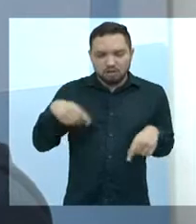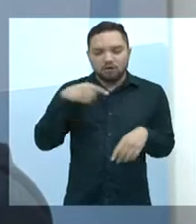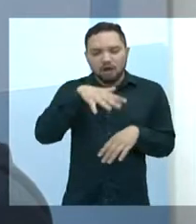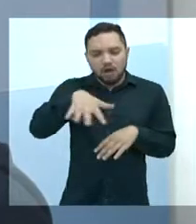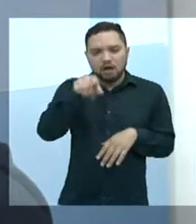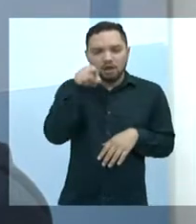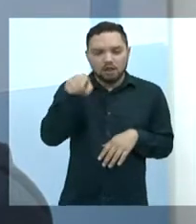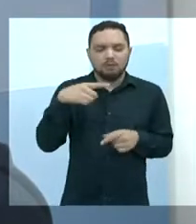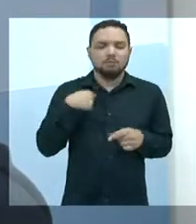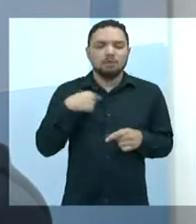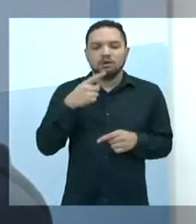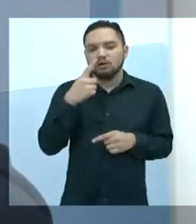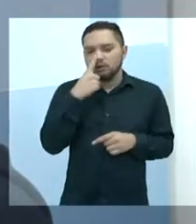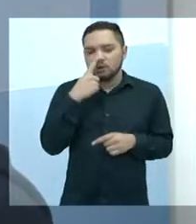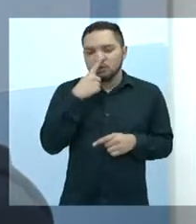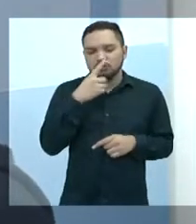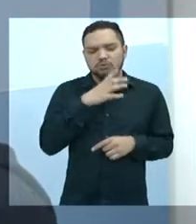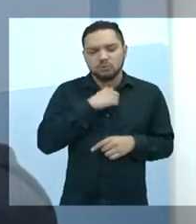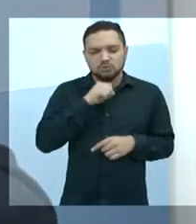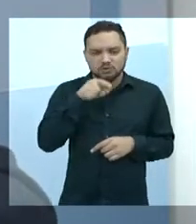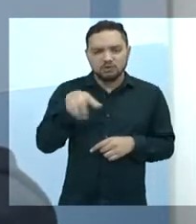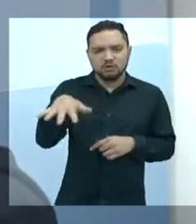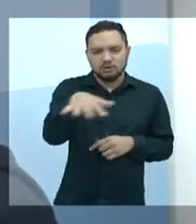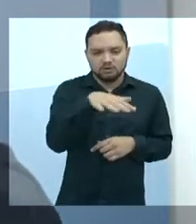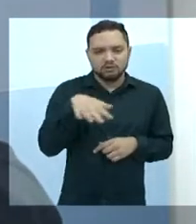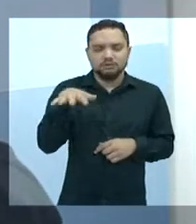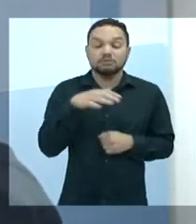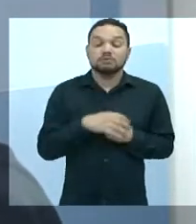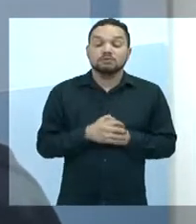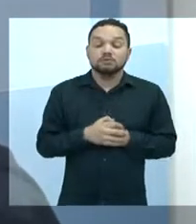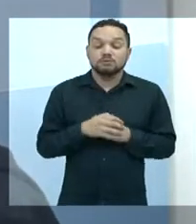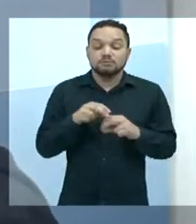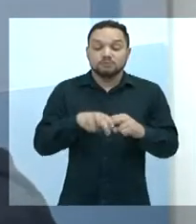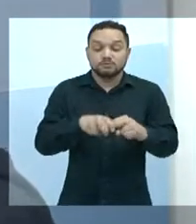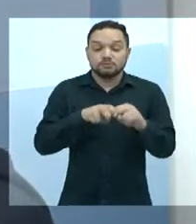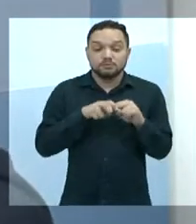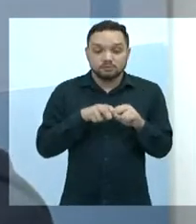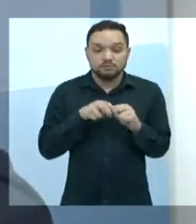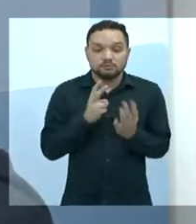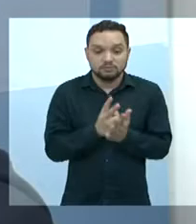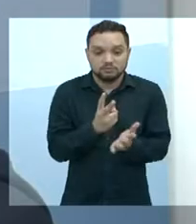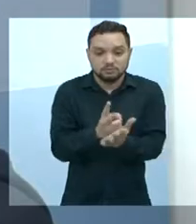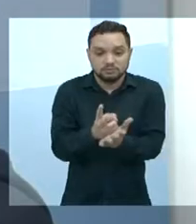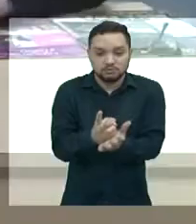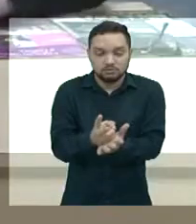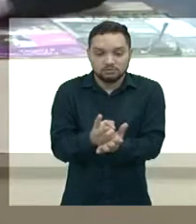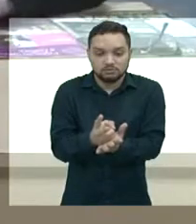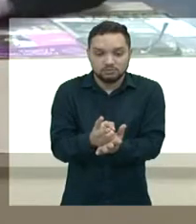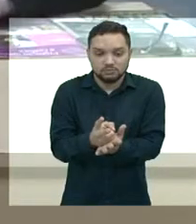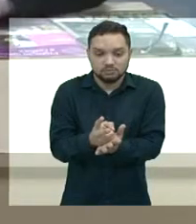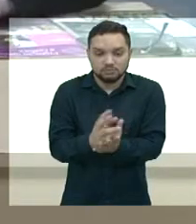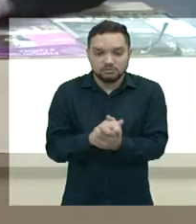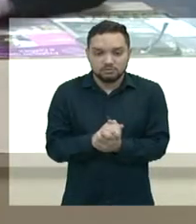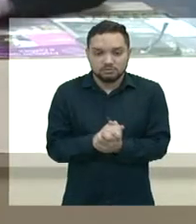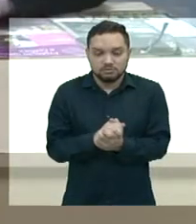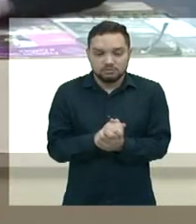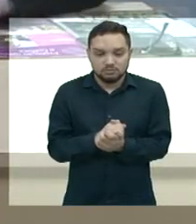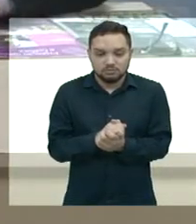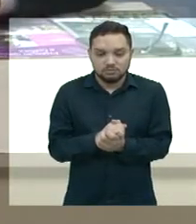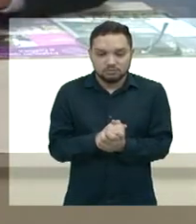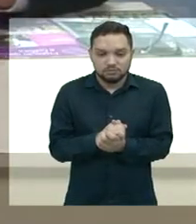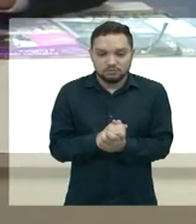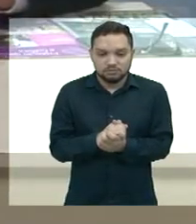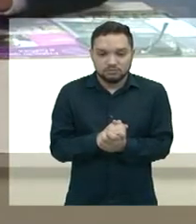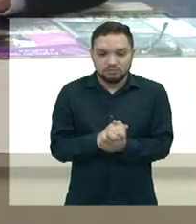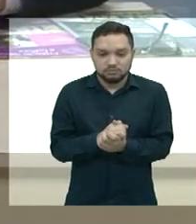área que eu me identificava, eu gostava muito, então, e continuo... Então, senhor, deixa o Vale do Jaguaribe comigo e com os meus companheiros aqui, que a gente